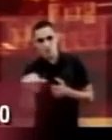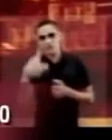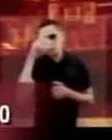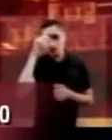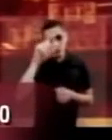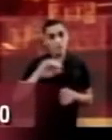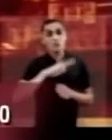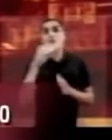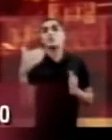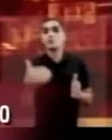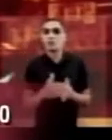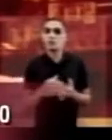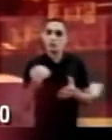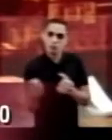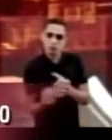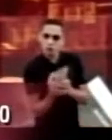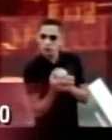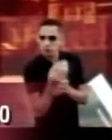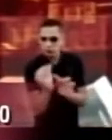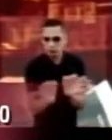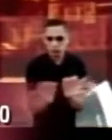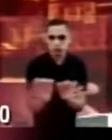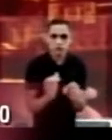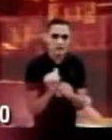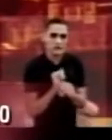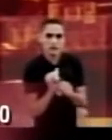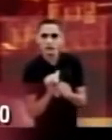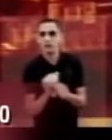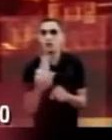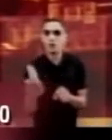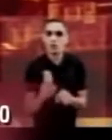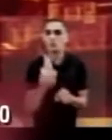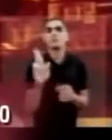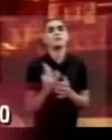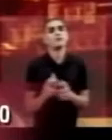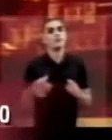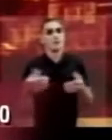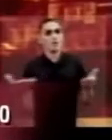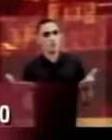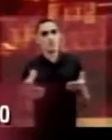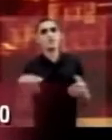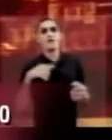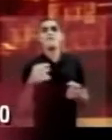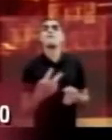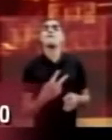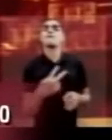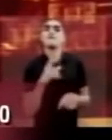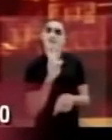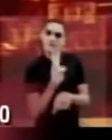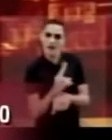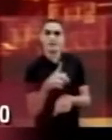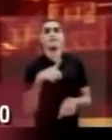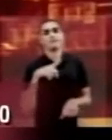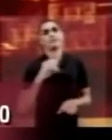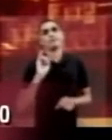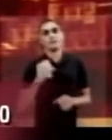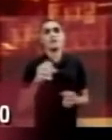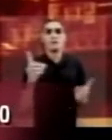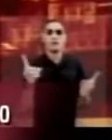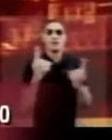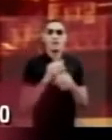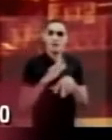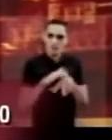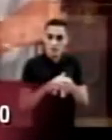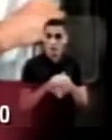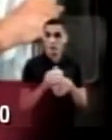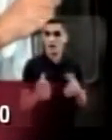hoje, graças a Deus, nós não estamos no sufoco para internar um paciente. No próximo que você vai